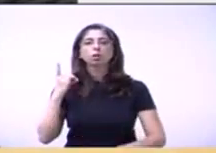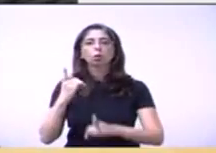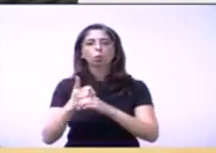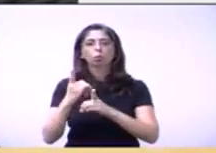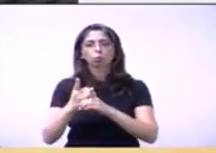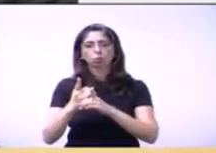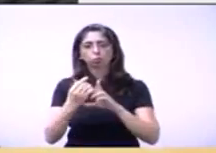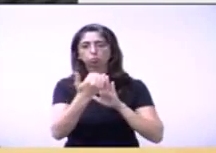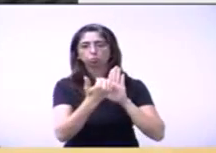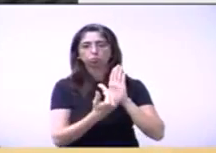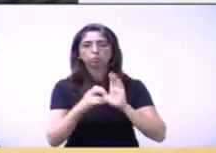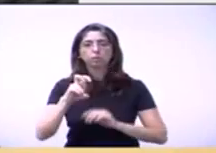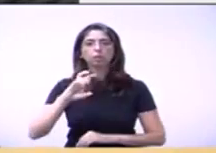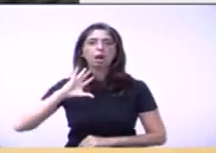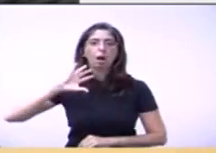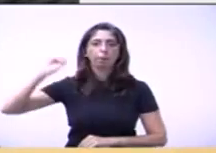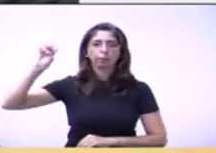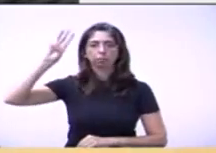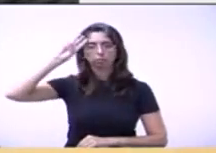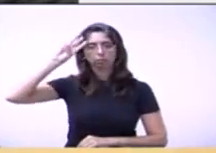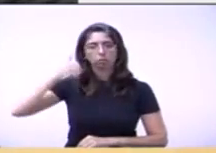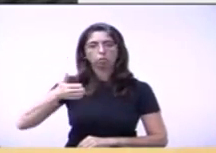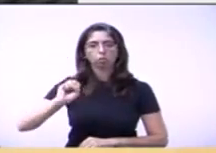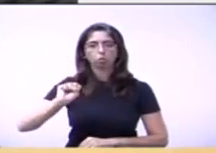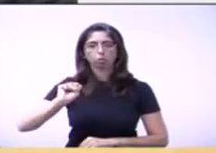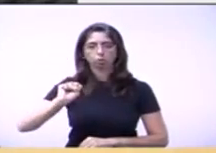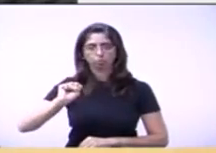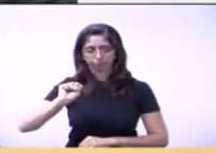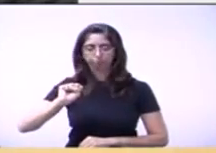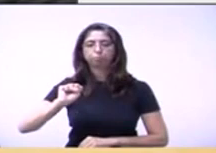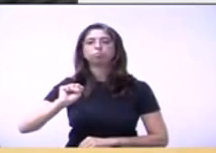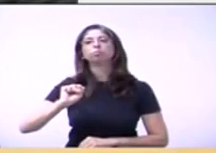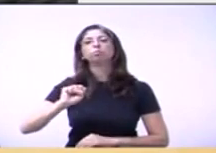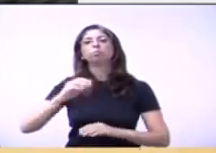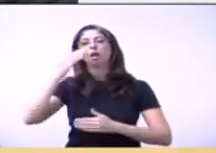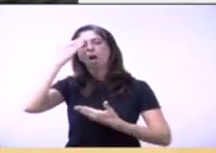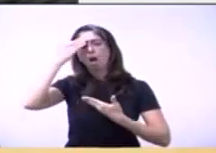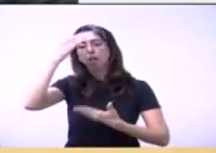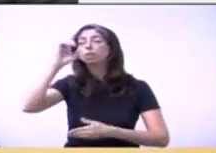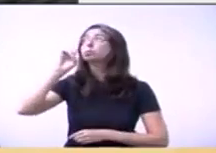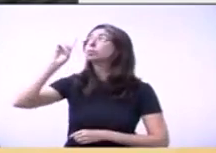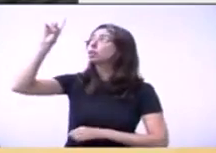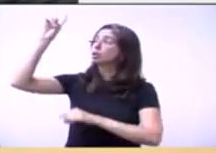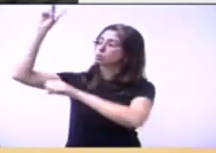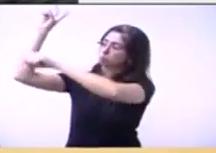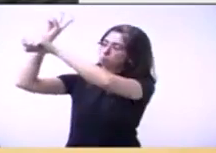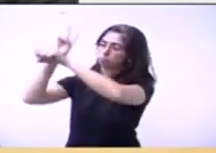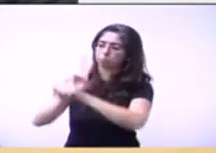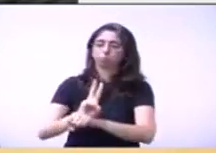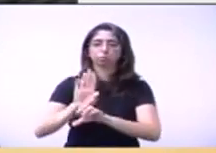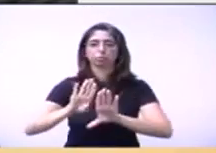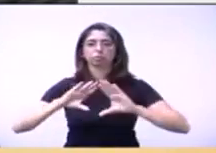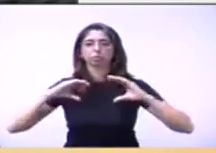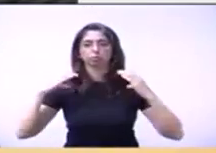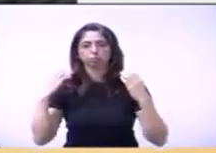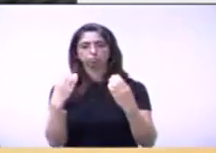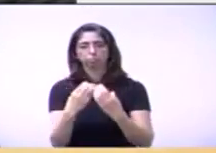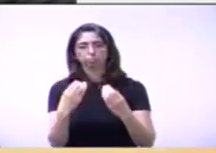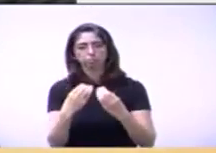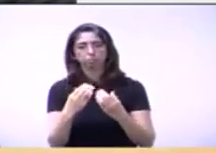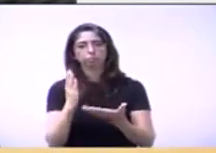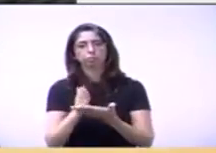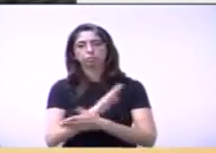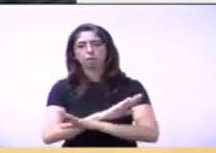dia 5 de abril, terça-feira, às 18 horas. Agradecendo pelas graças e proteção de Deus, a Câmara Municipal de Paulínia